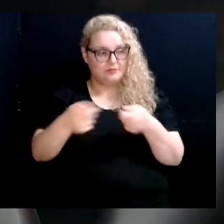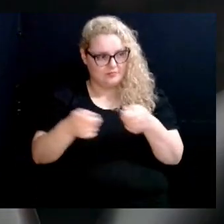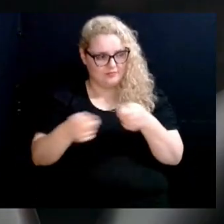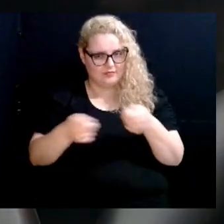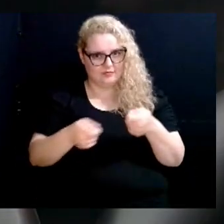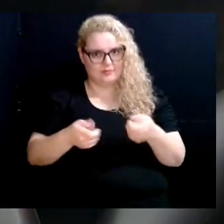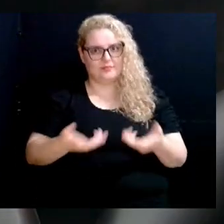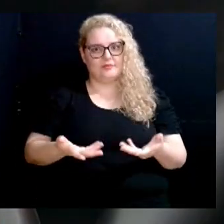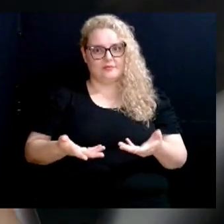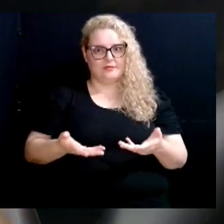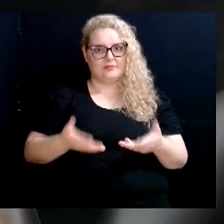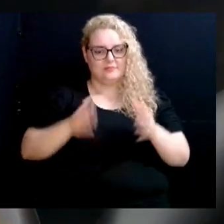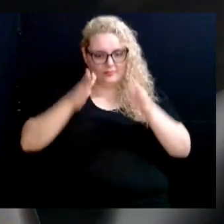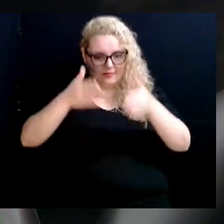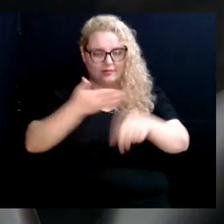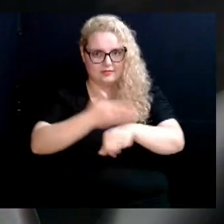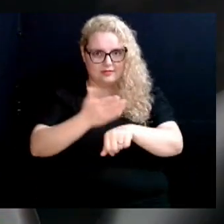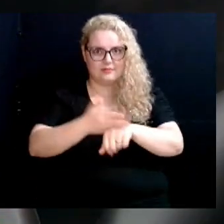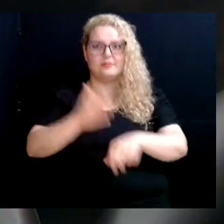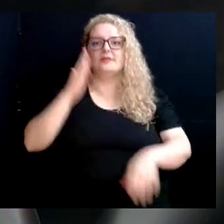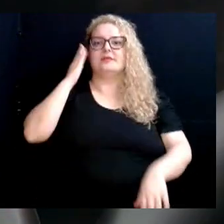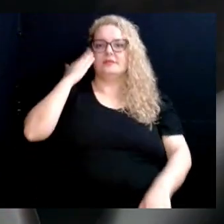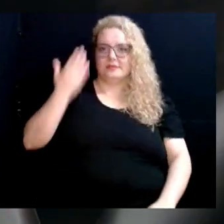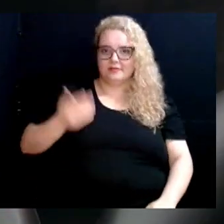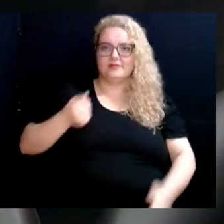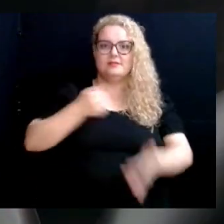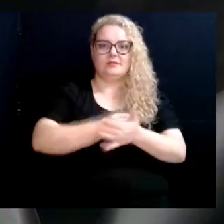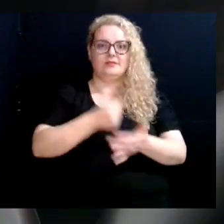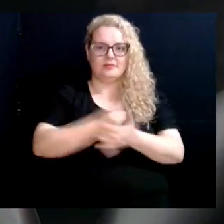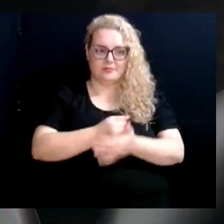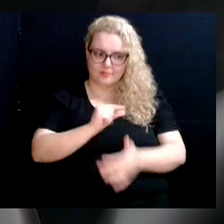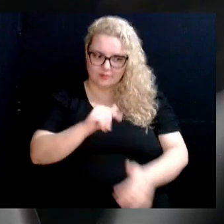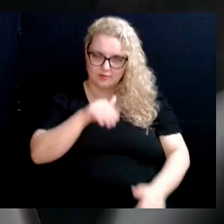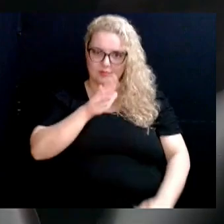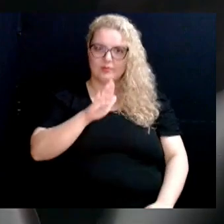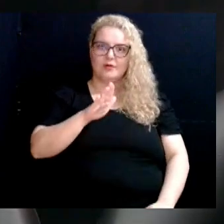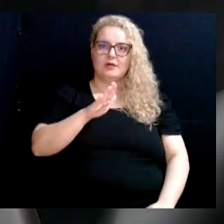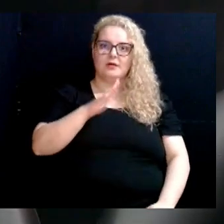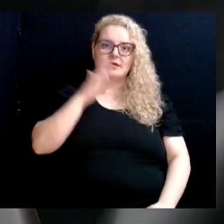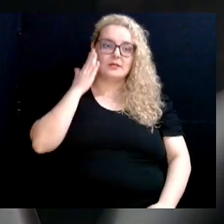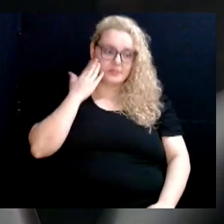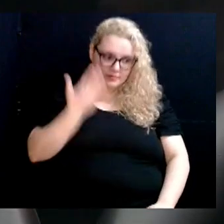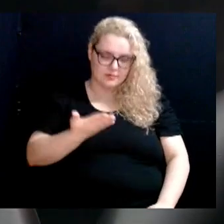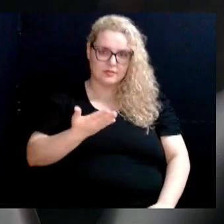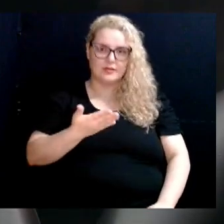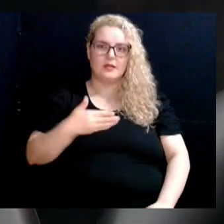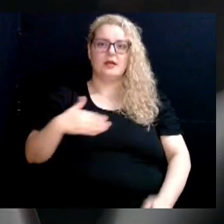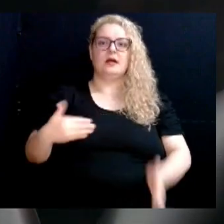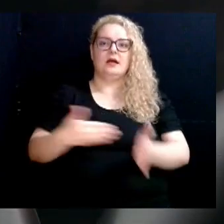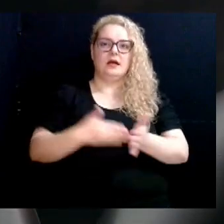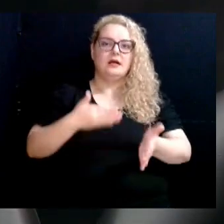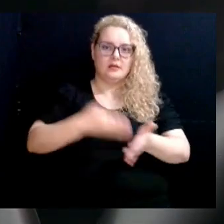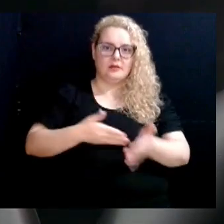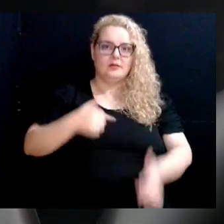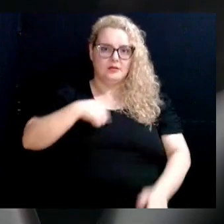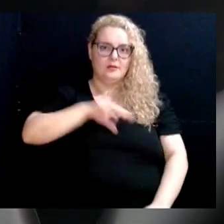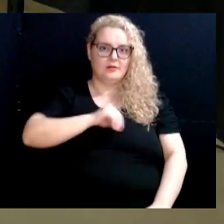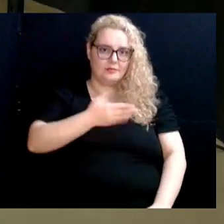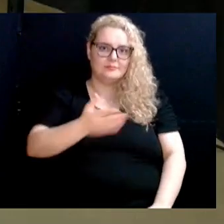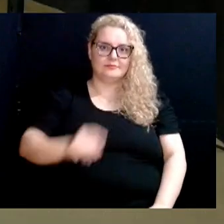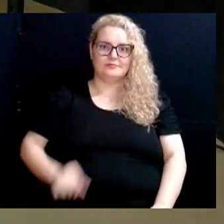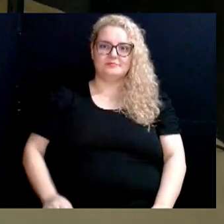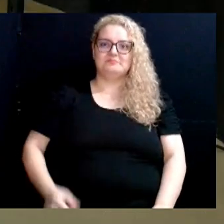consegue direcionar para o treino. Tá. É o momento de eu cobrar ela um pouco mais, dela saber entender até onde ela pode ir realmente. Eu gosto disso.